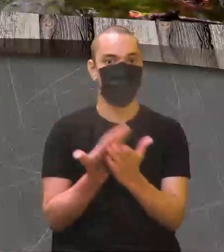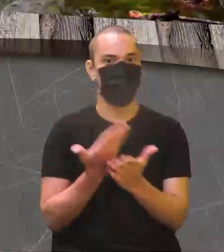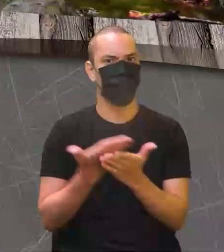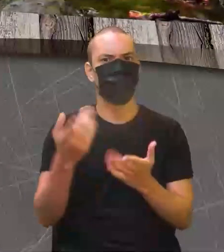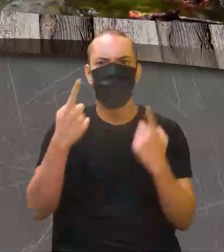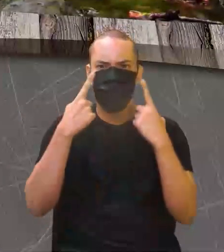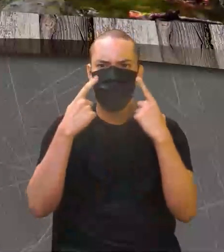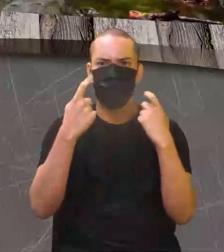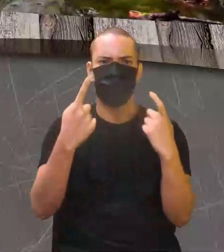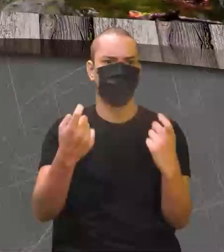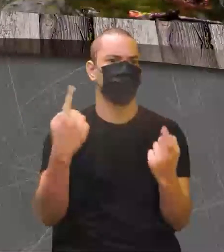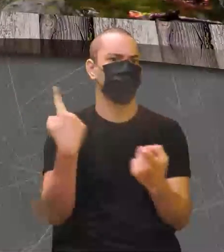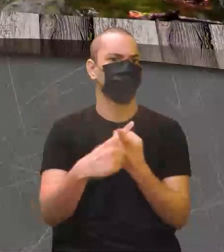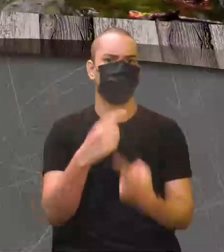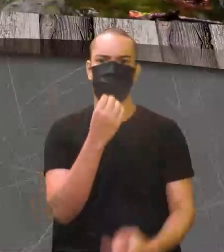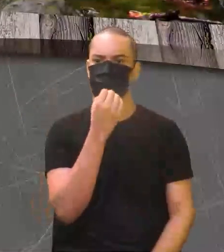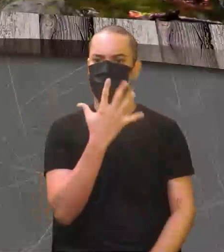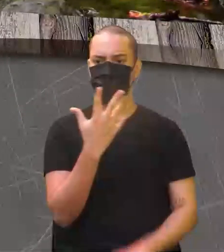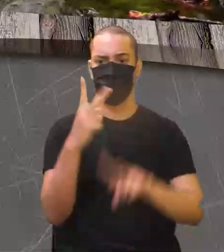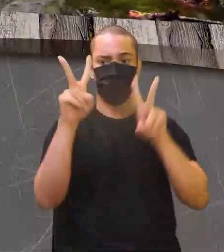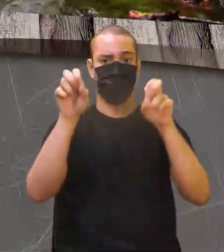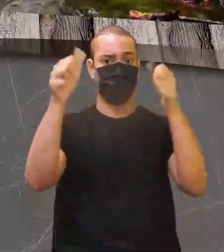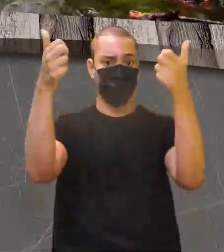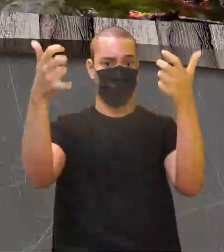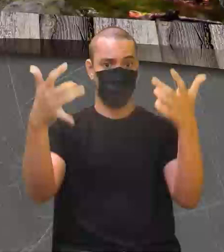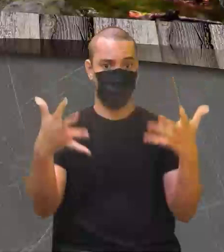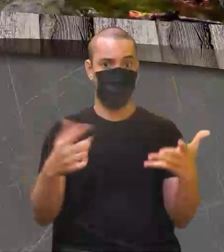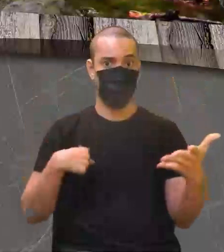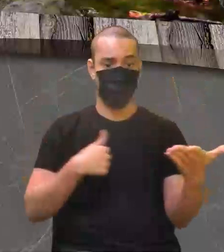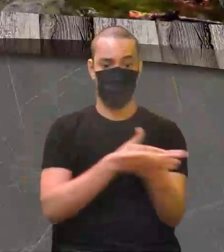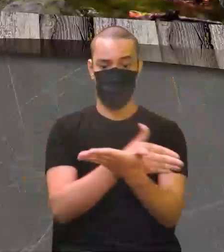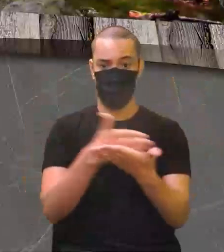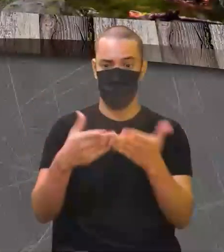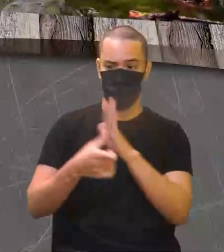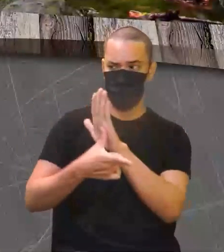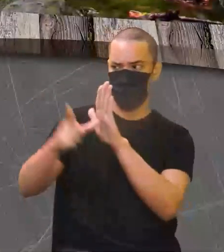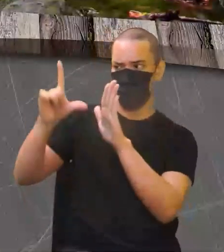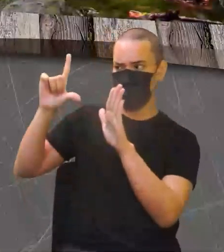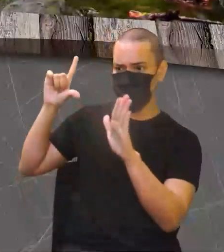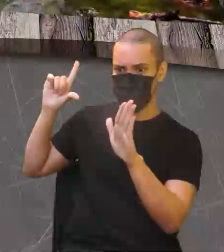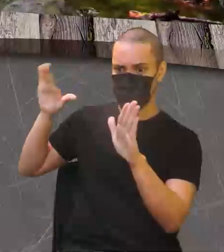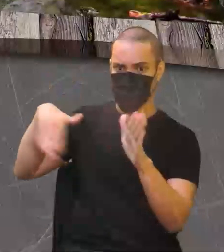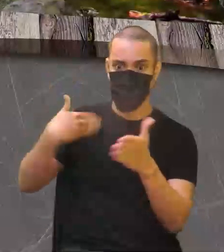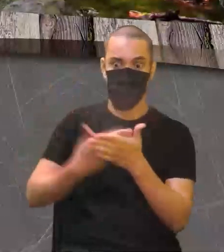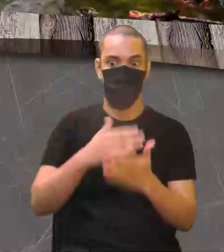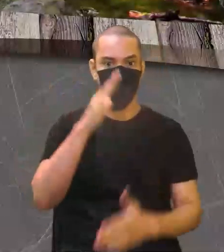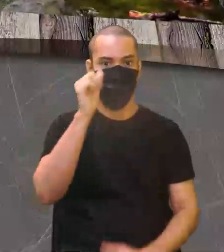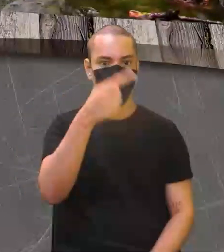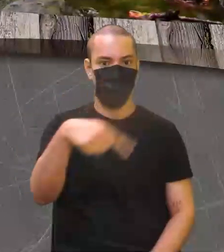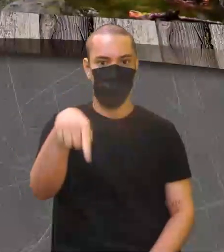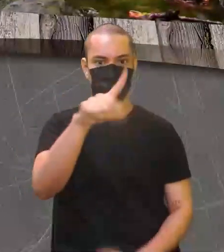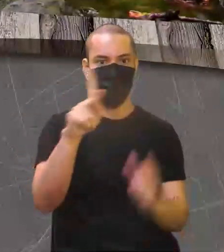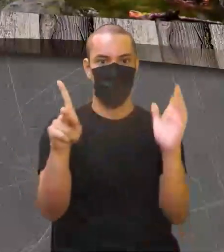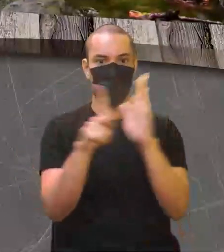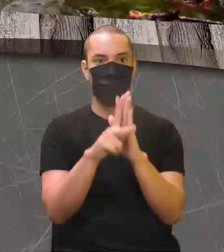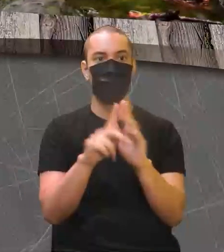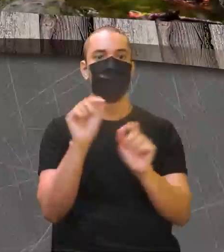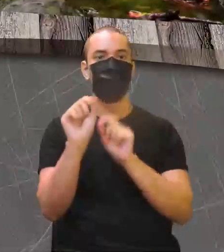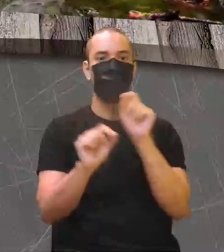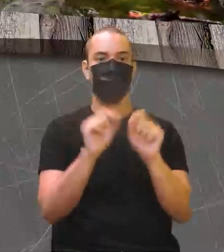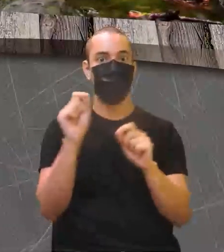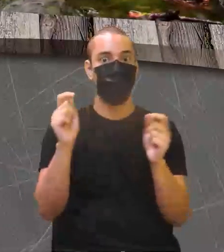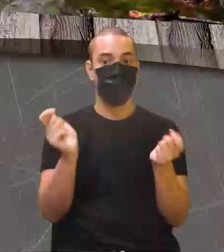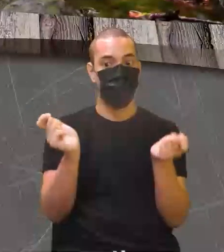bastante interessante, né? Sobre a questão daquilo que eu falei lá no início. Para matar um pouco a curiosidade de vocês,